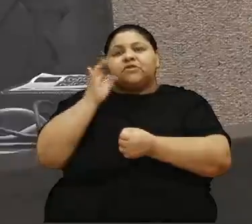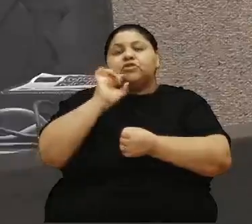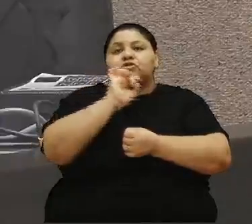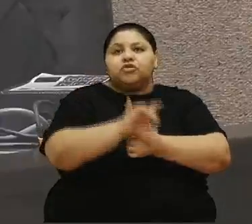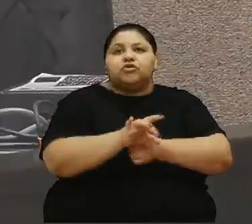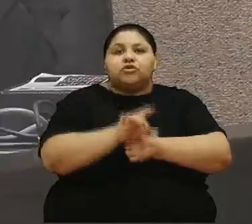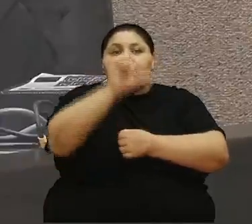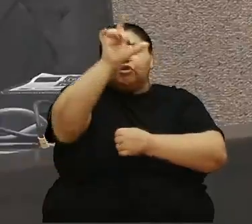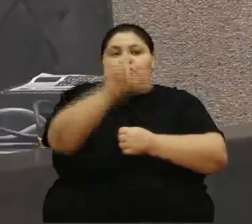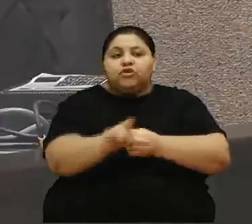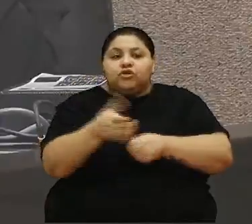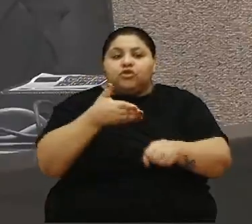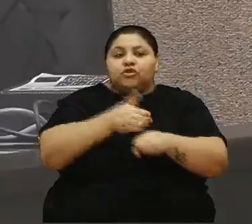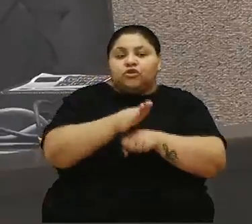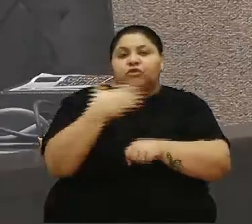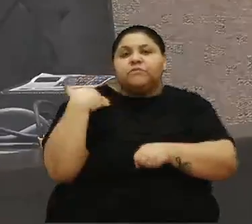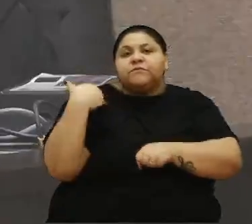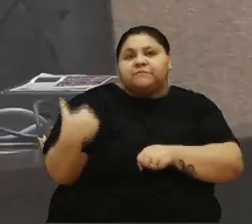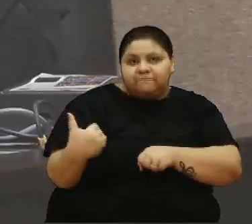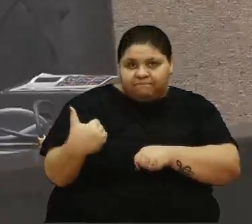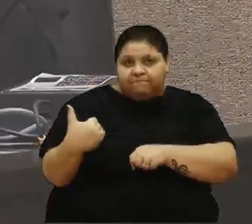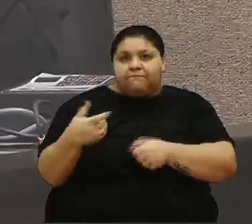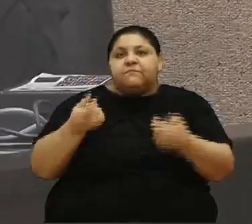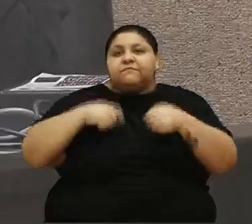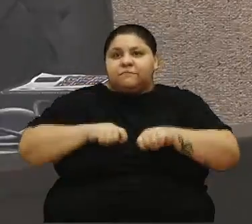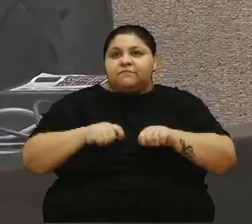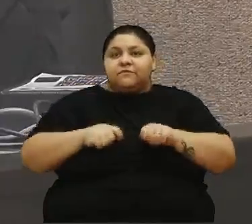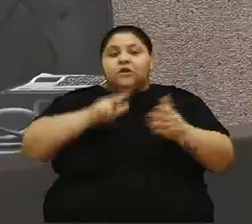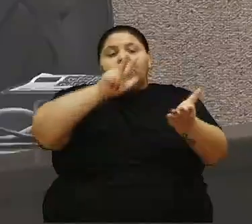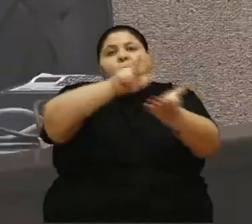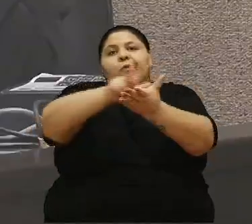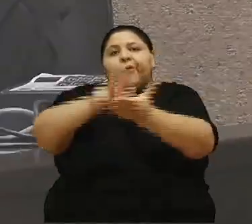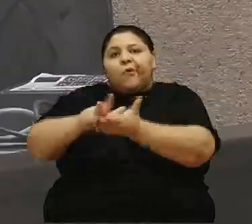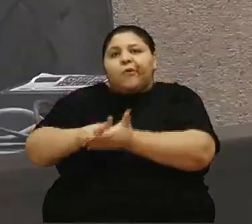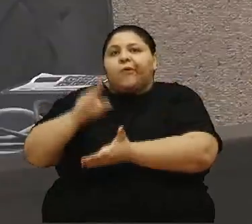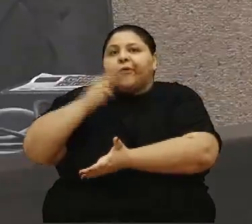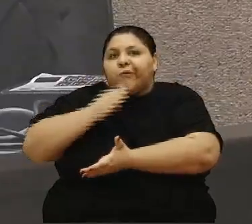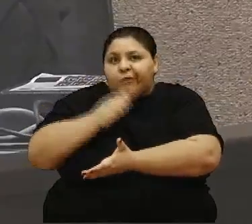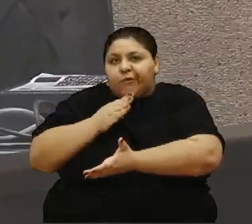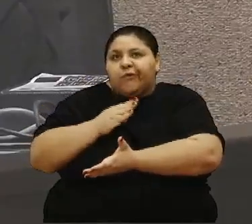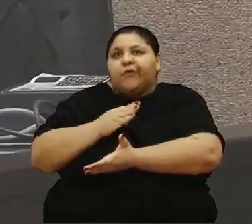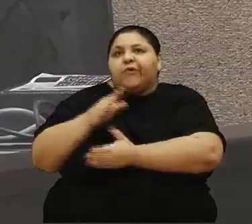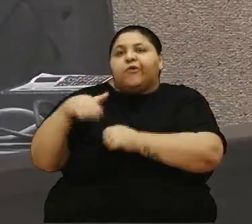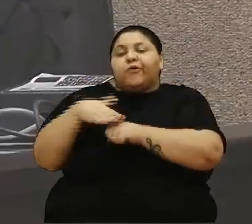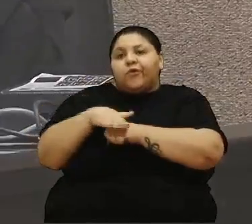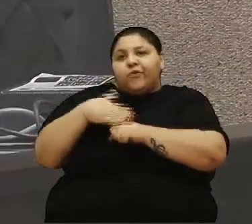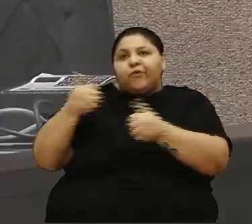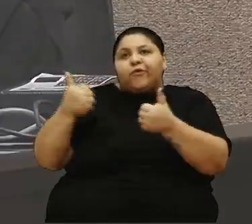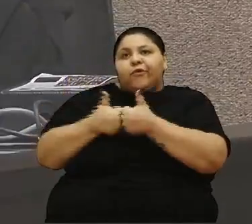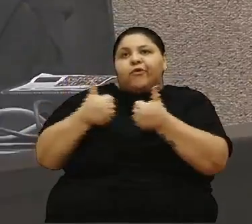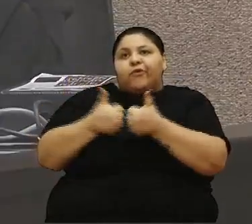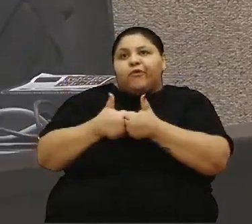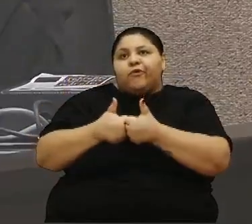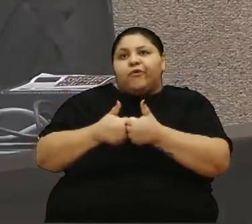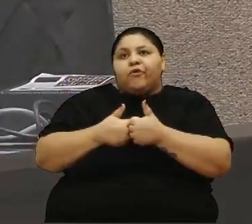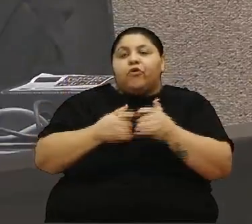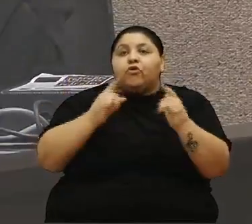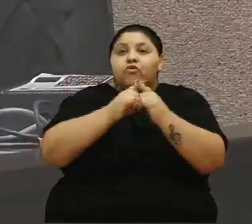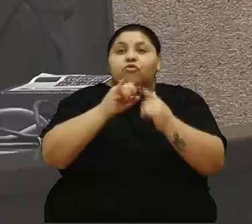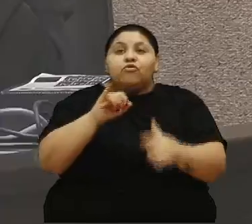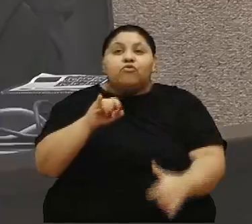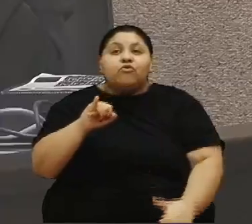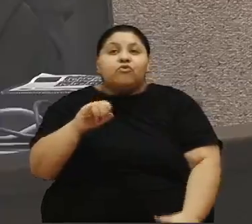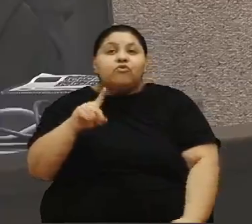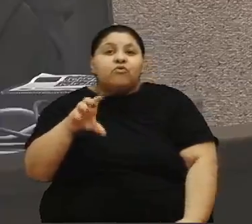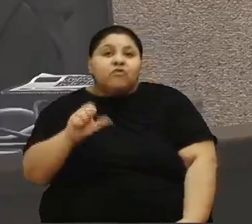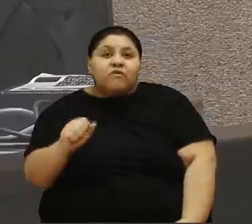da pessoa que entra em contato comigo lá, que precisa de um leito urgentemente, e conversando inclusive com o pessoal do Instituto Ideias, eles